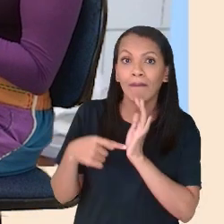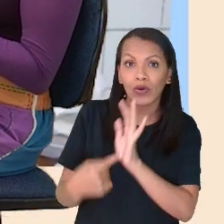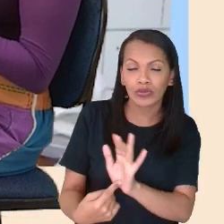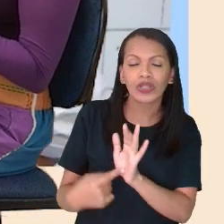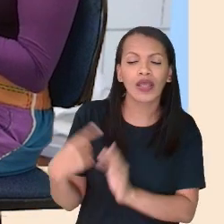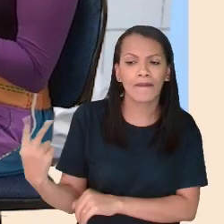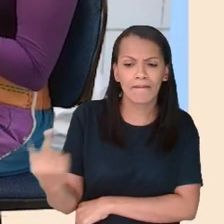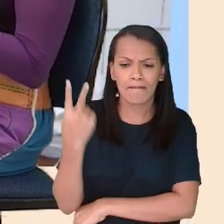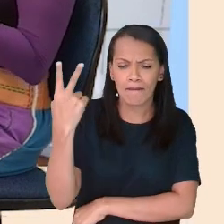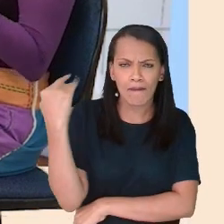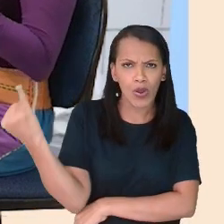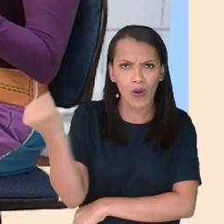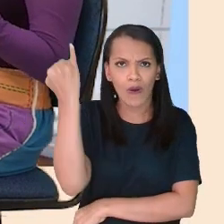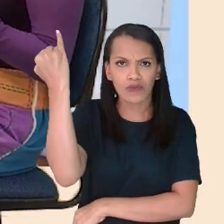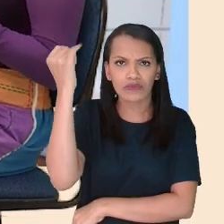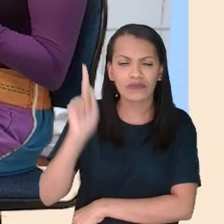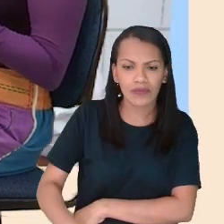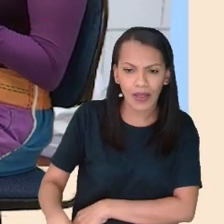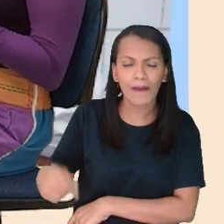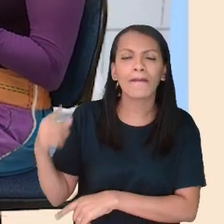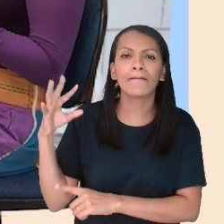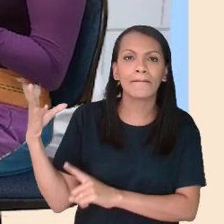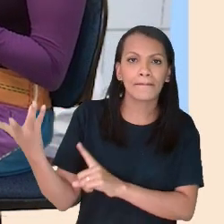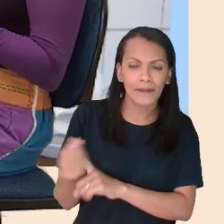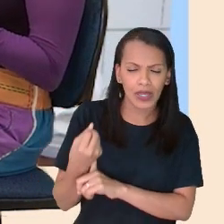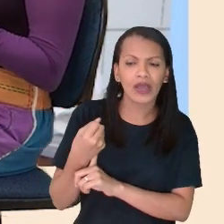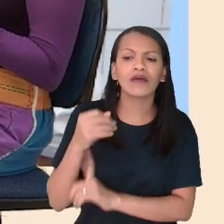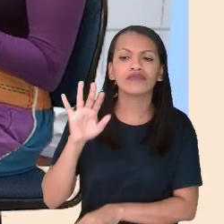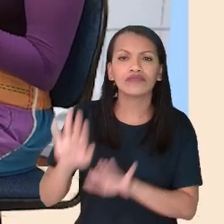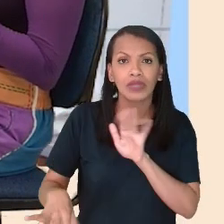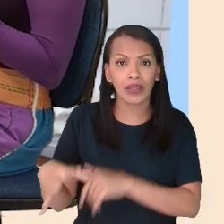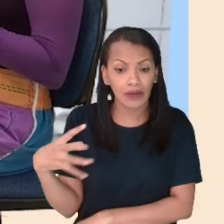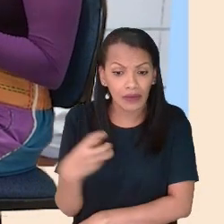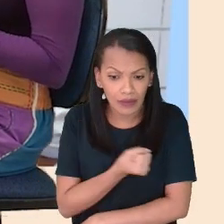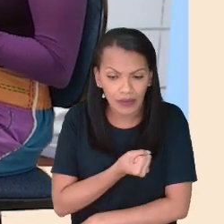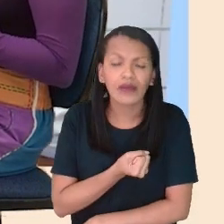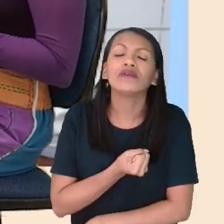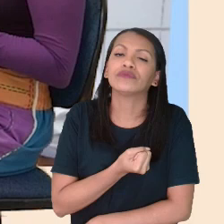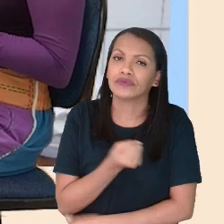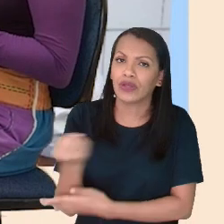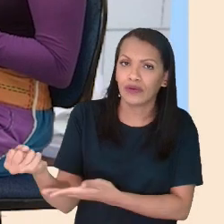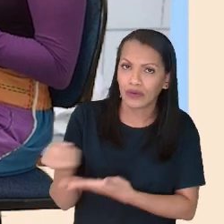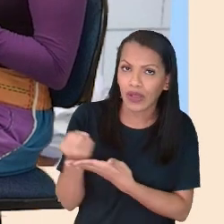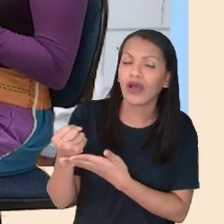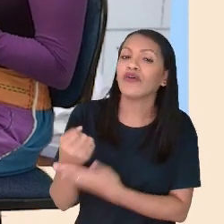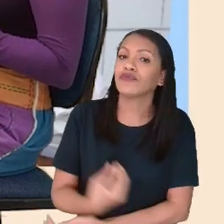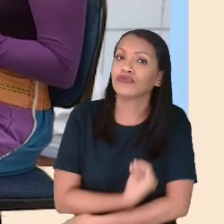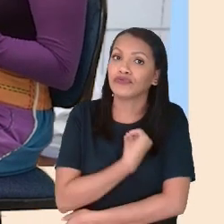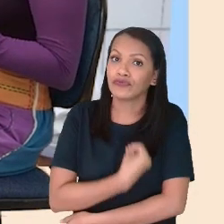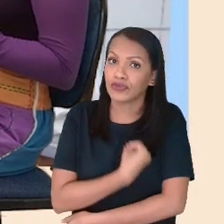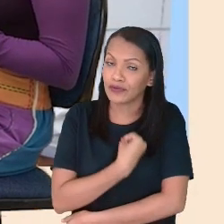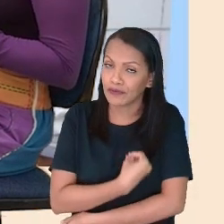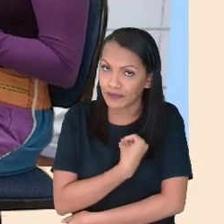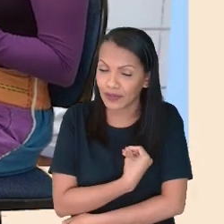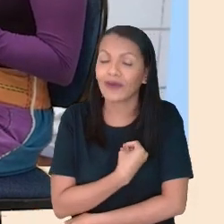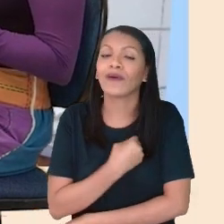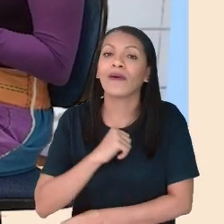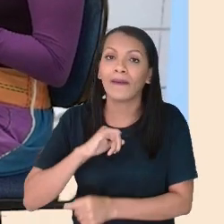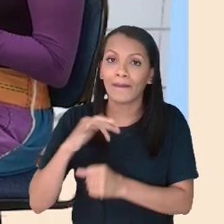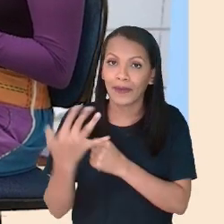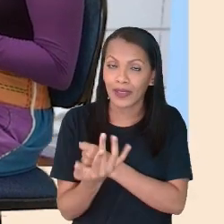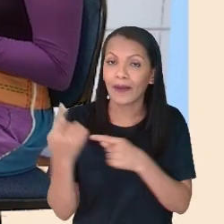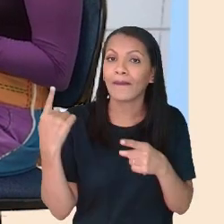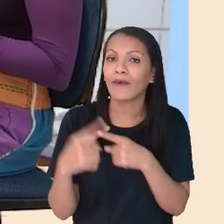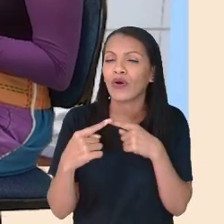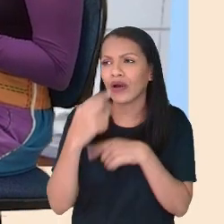tem. Sim. Né? E foi a nossa salvadora. Com certeza. Né? Então, a gente sobreviveu à pandemia por causa da arte. Por causa da arte, da cultura.